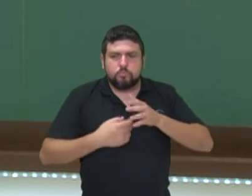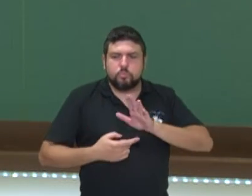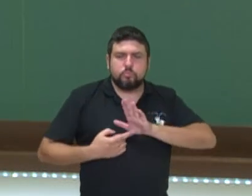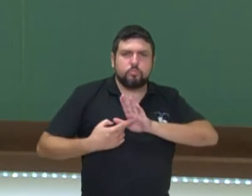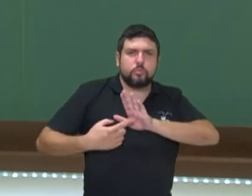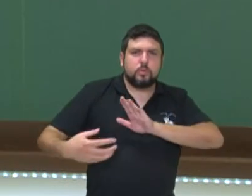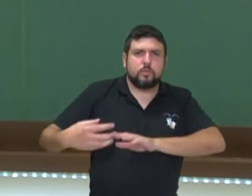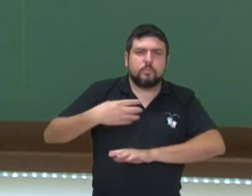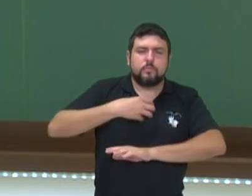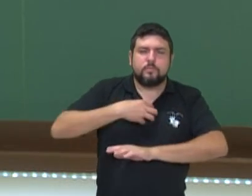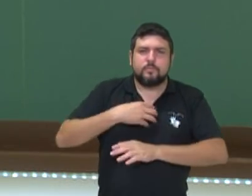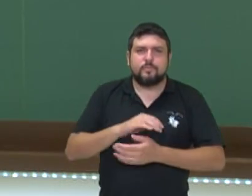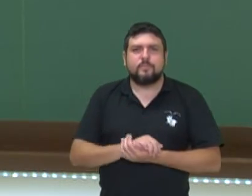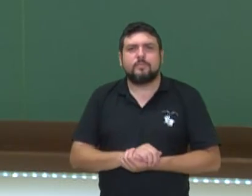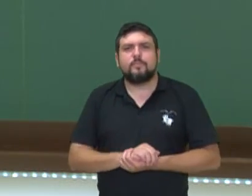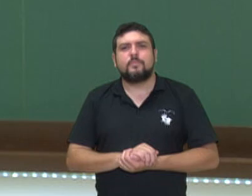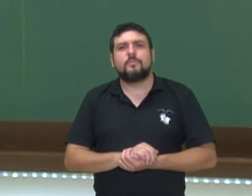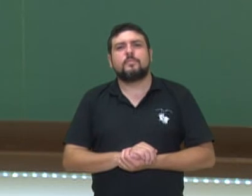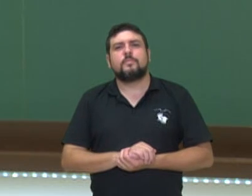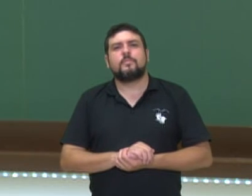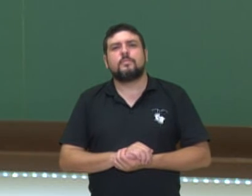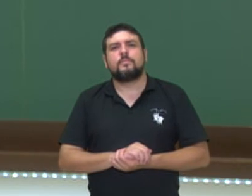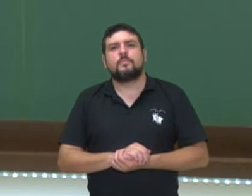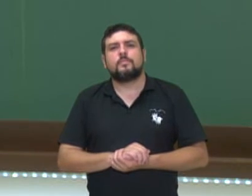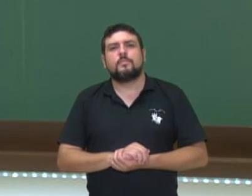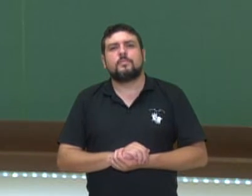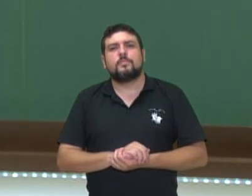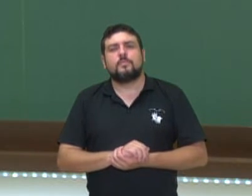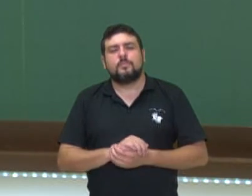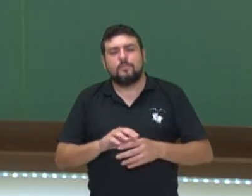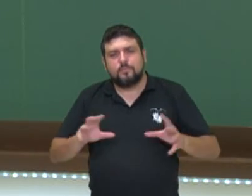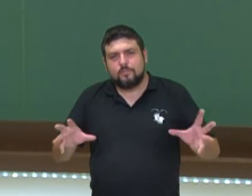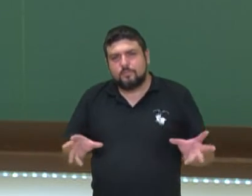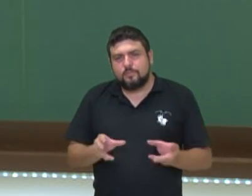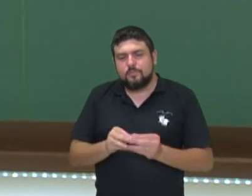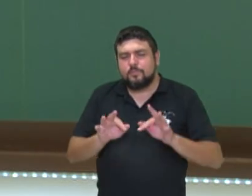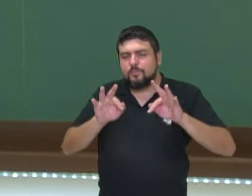suas ações no mundo. Bom, hoje eu fico por aqui,